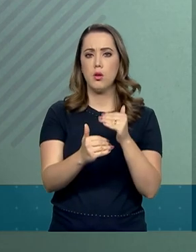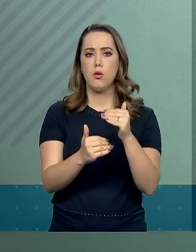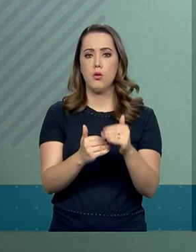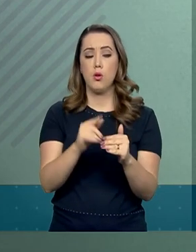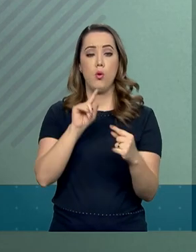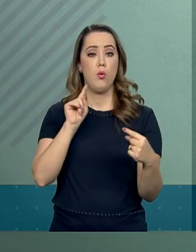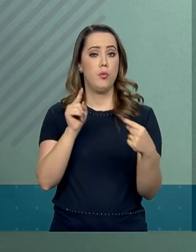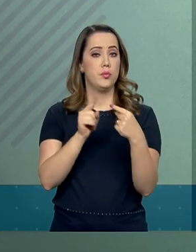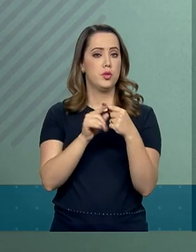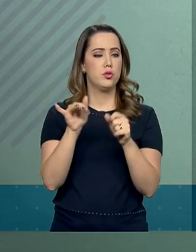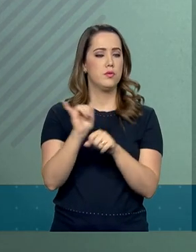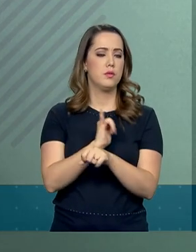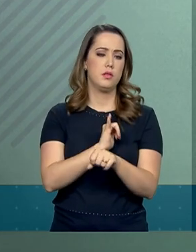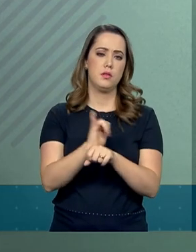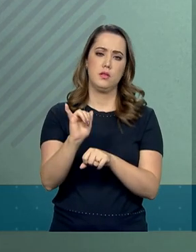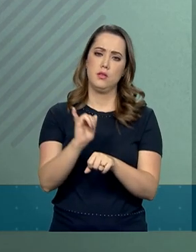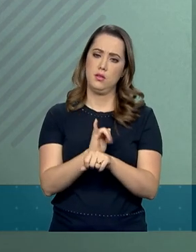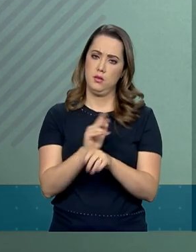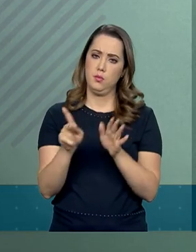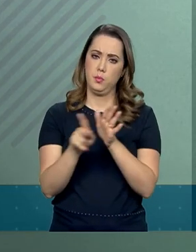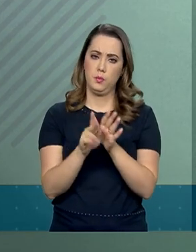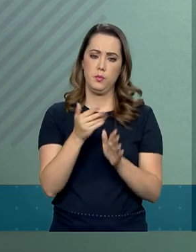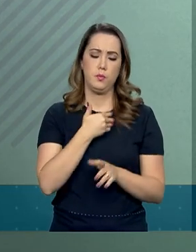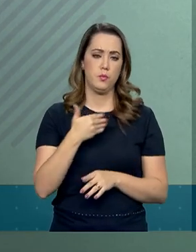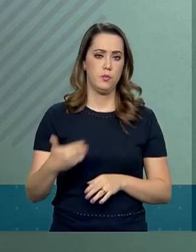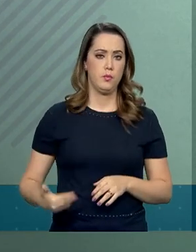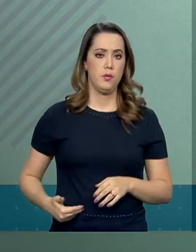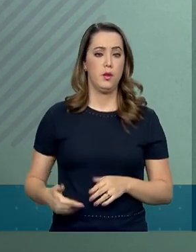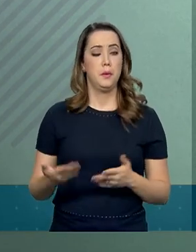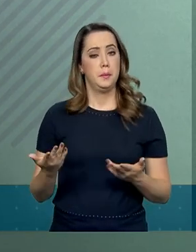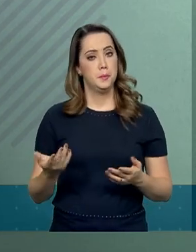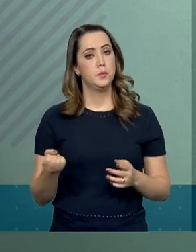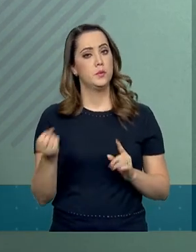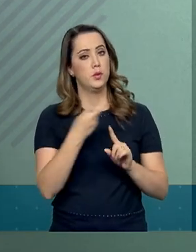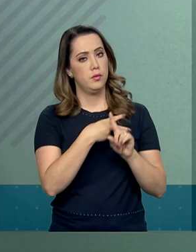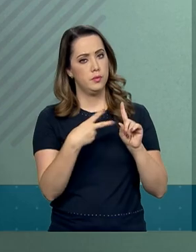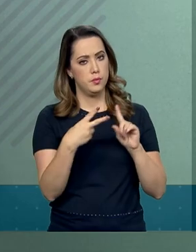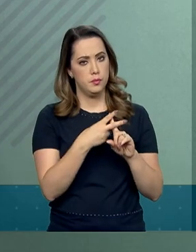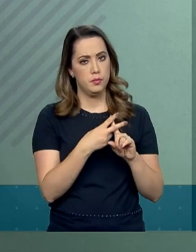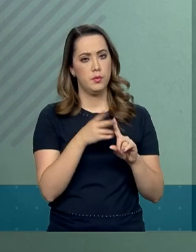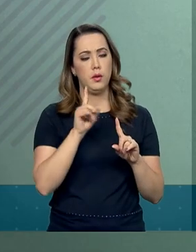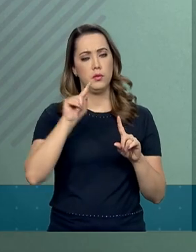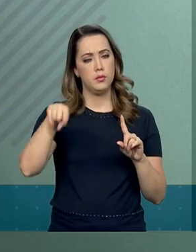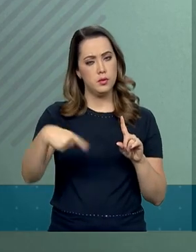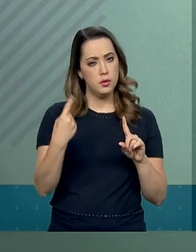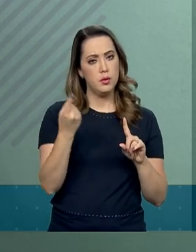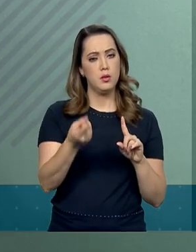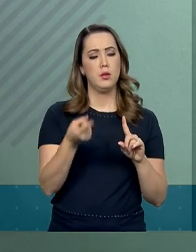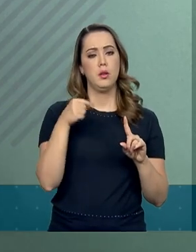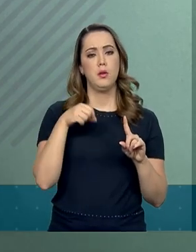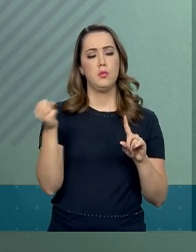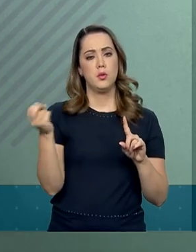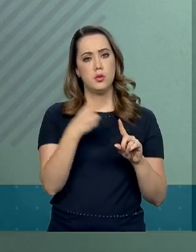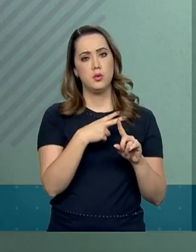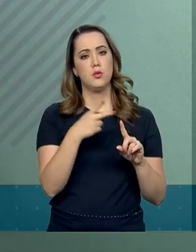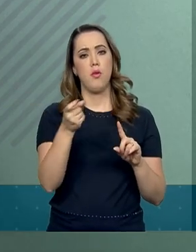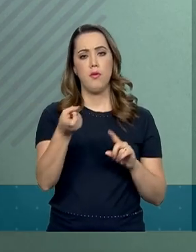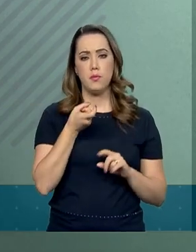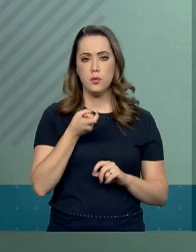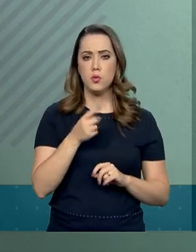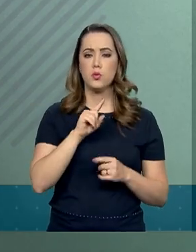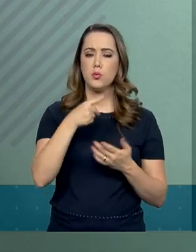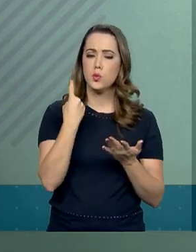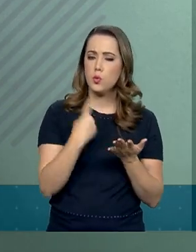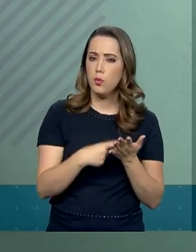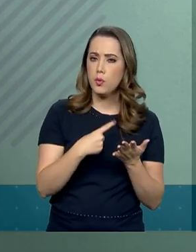traçados estrategicamente pelo seu governo na reforma da previdência em seguida reforma tributária pacto